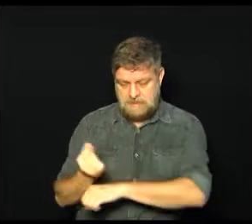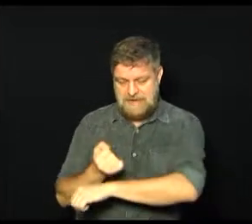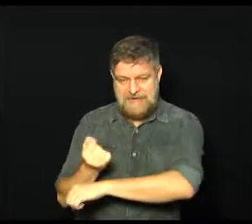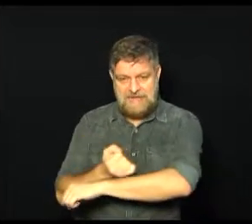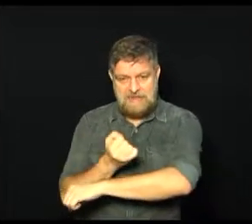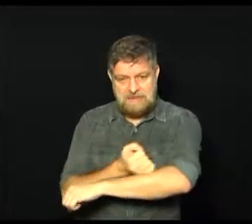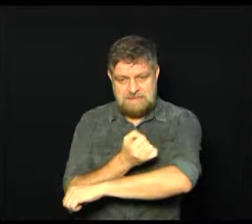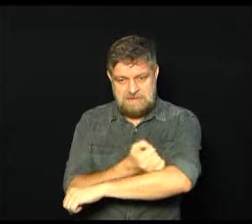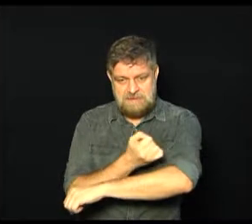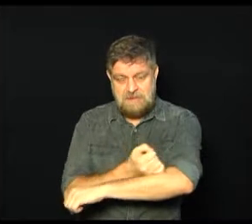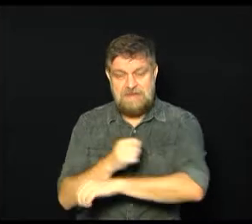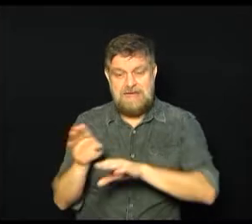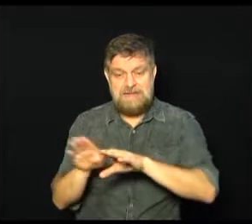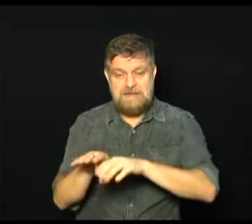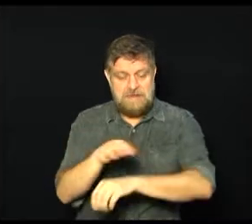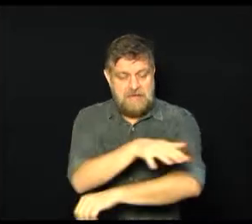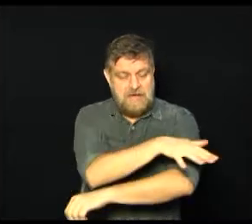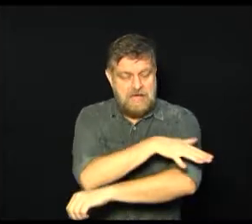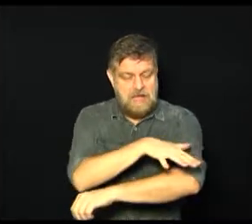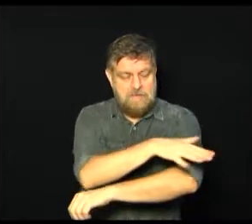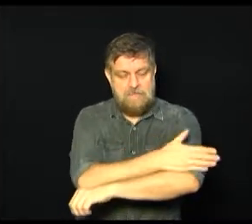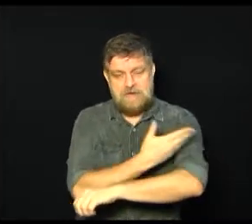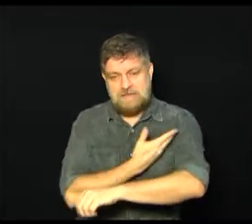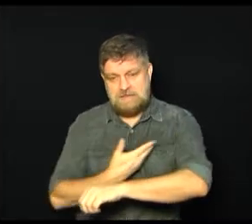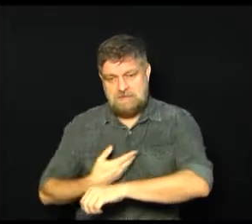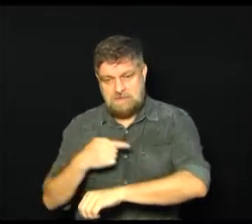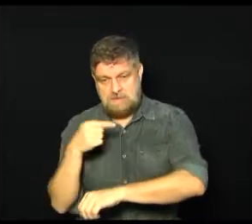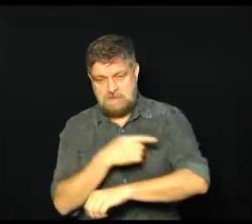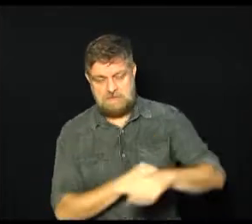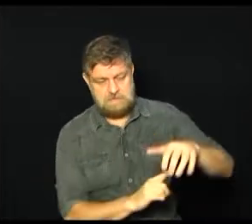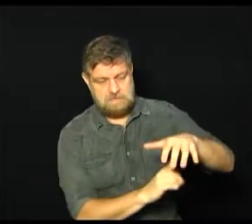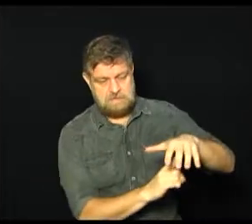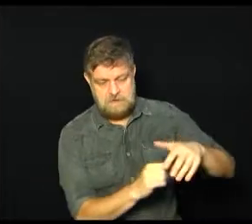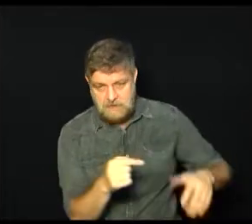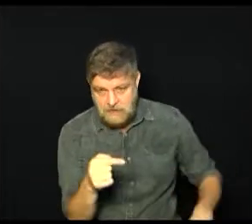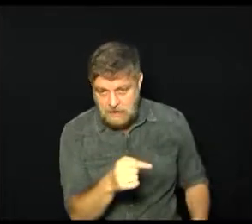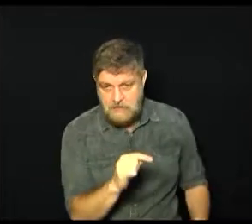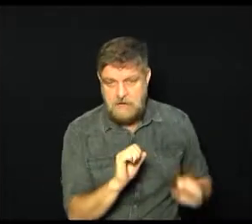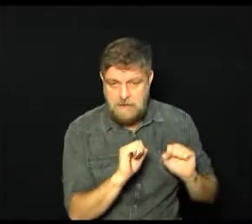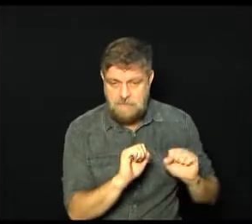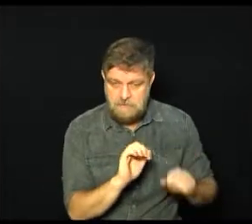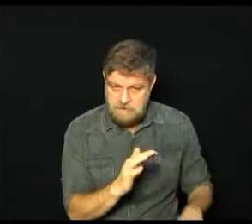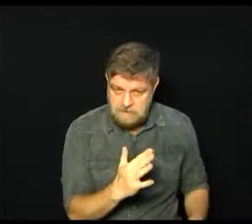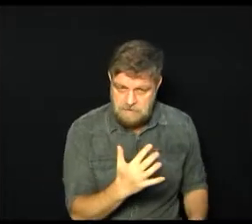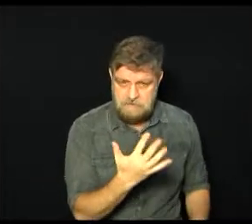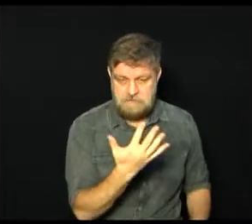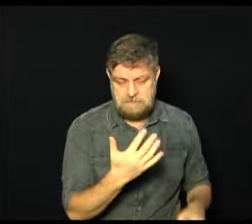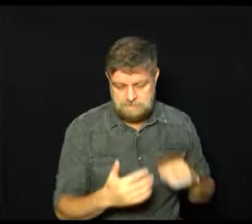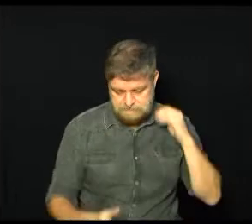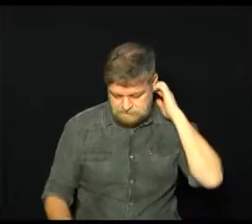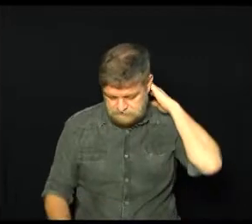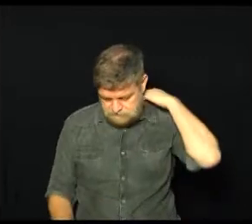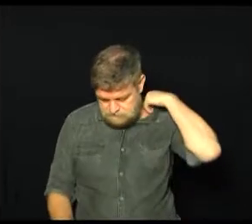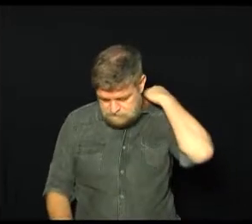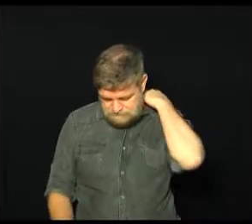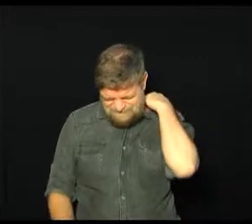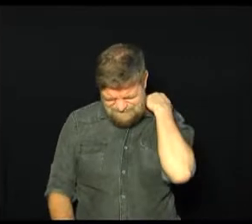da praça pública também, onde esse tipo de situação, de intervenção poderá ocorrer.